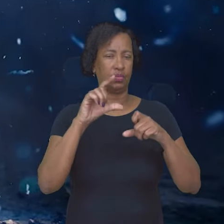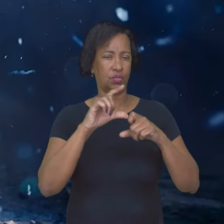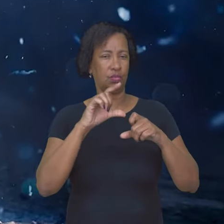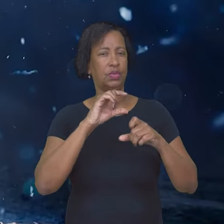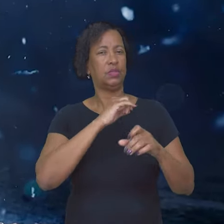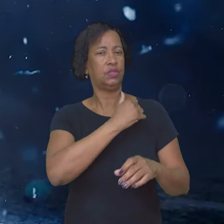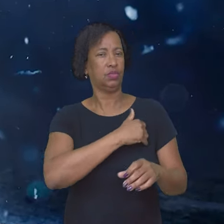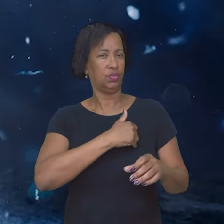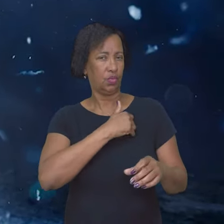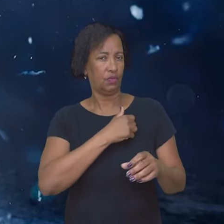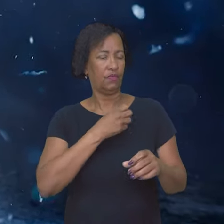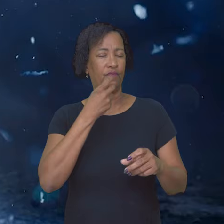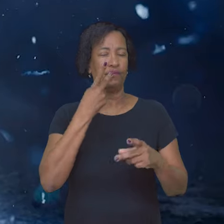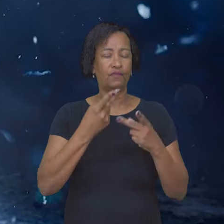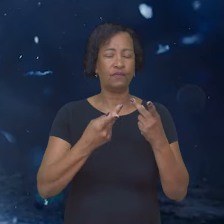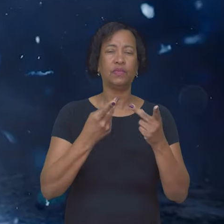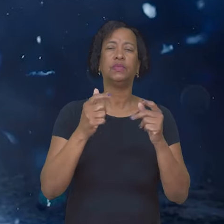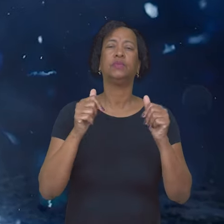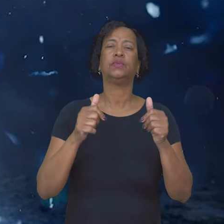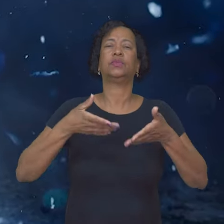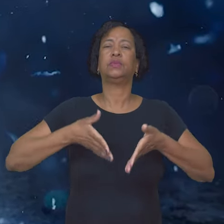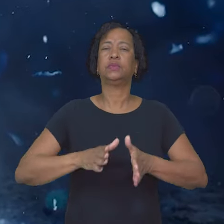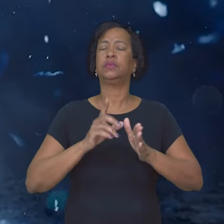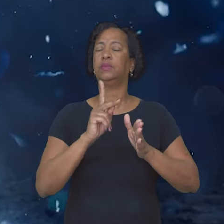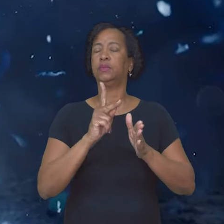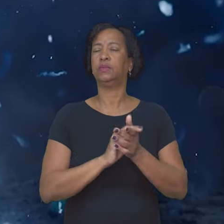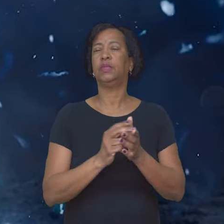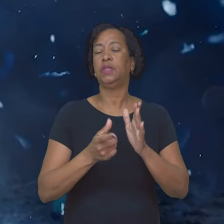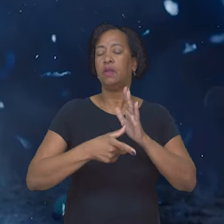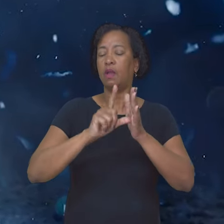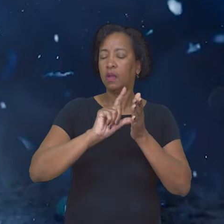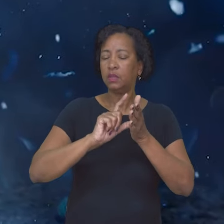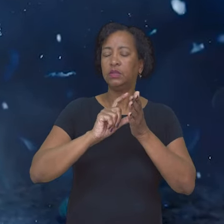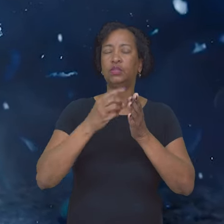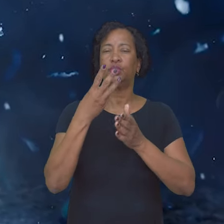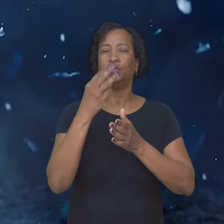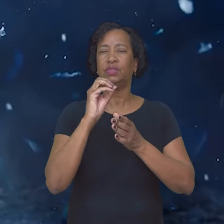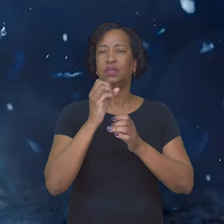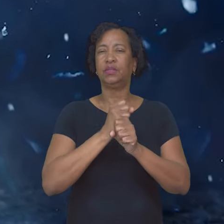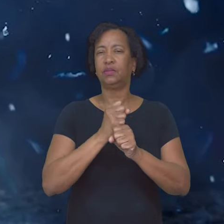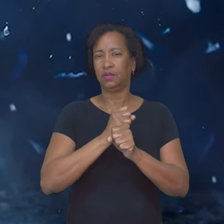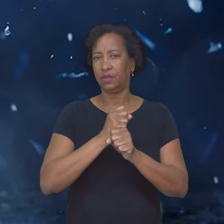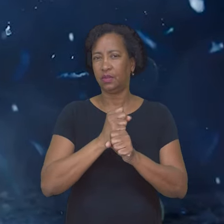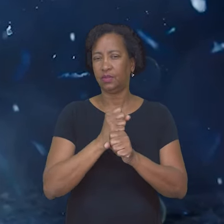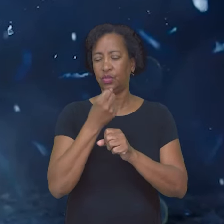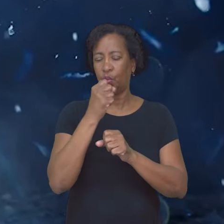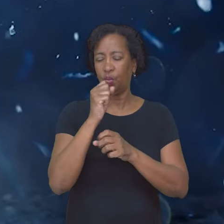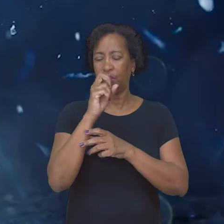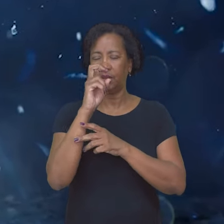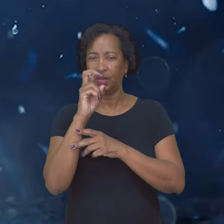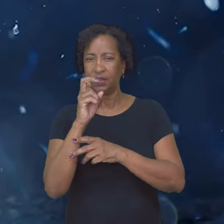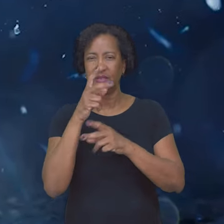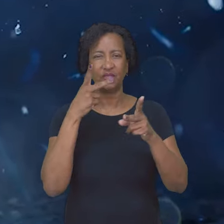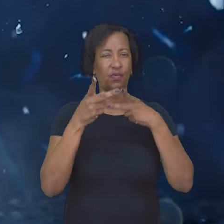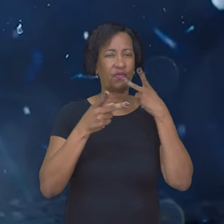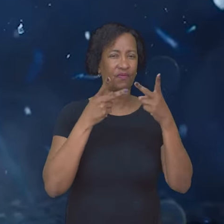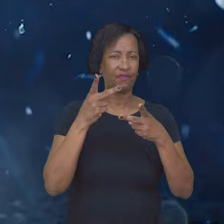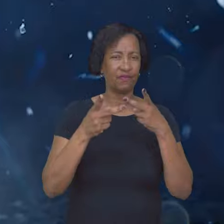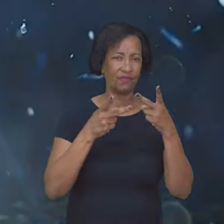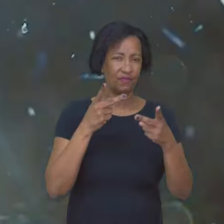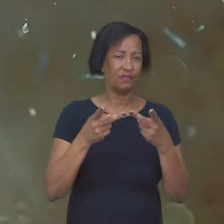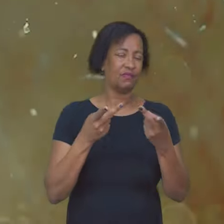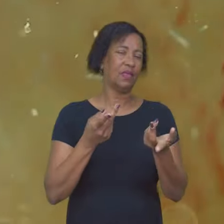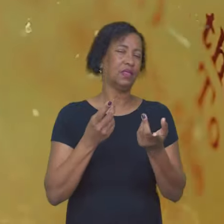cobrem o seu nascimento e o período anterior aos seus 30 anos idade 85 desses capítulos falam sobre os